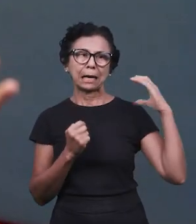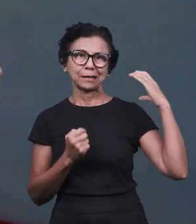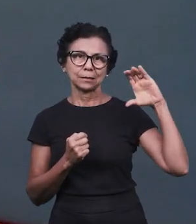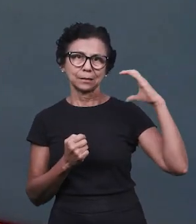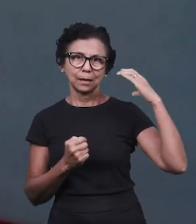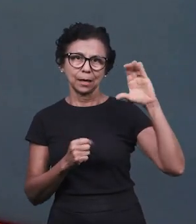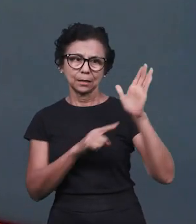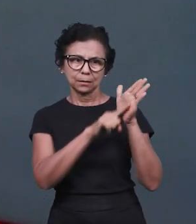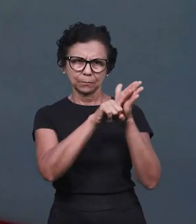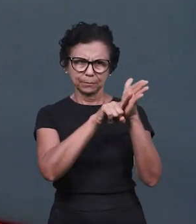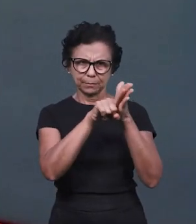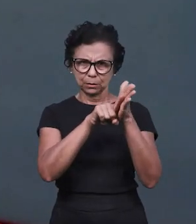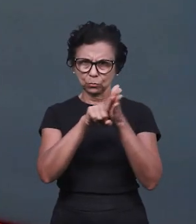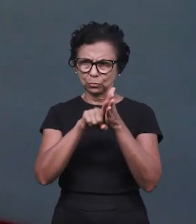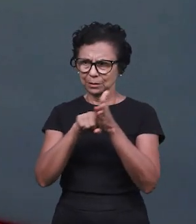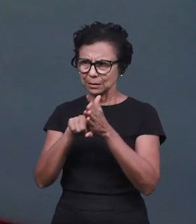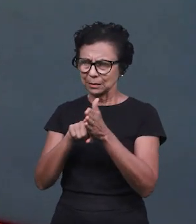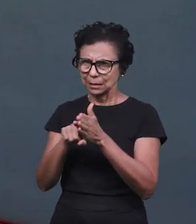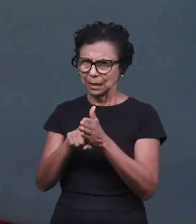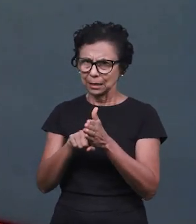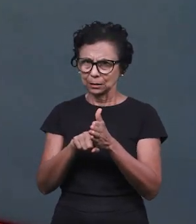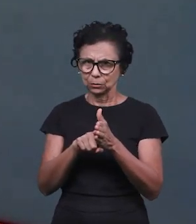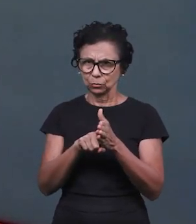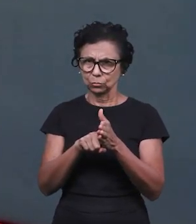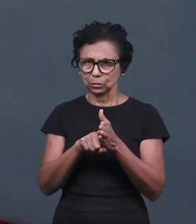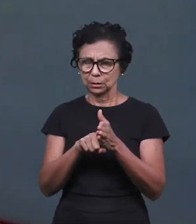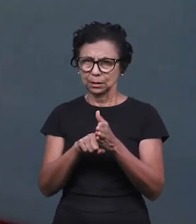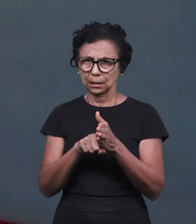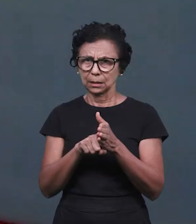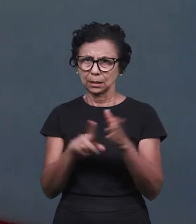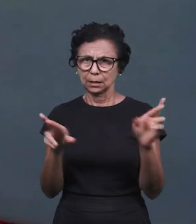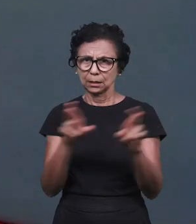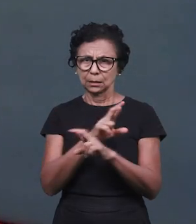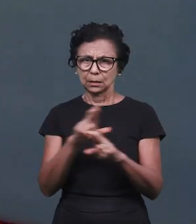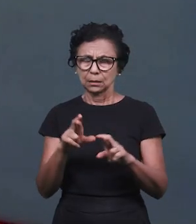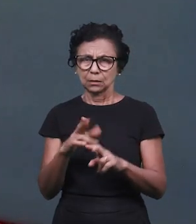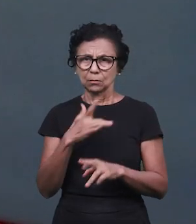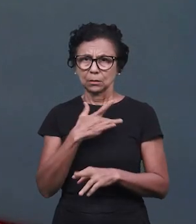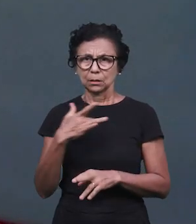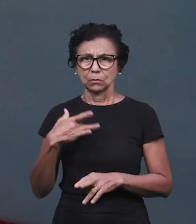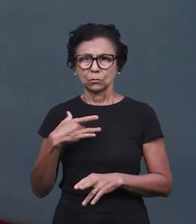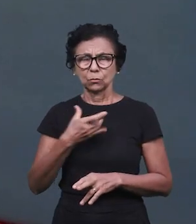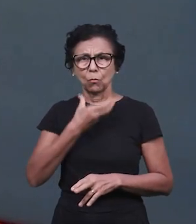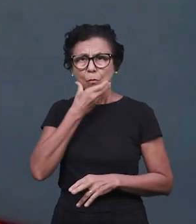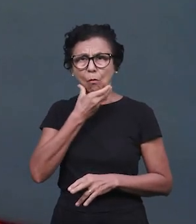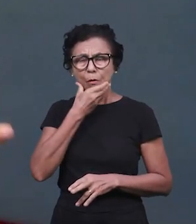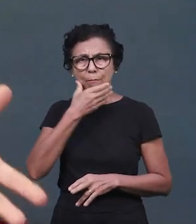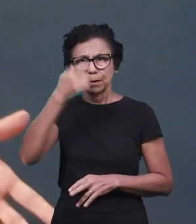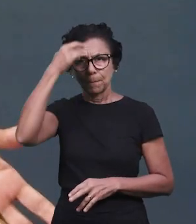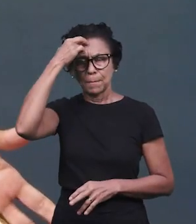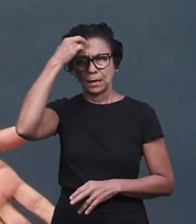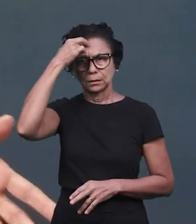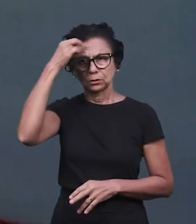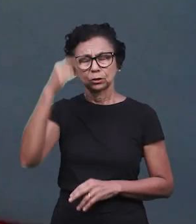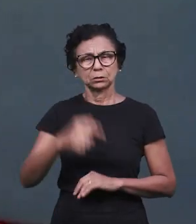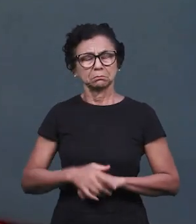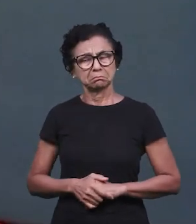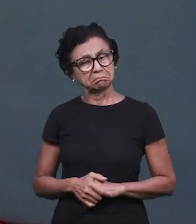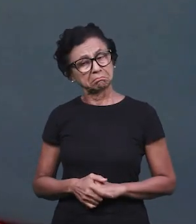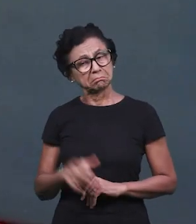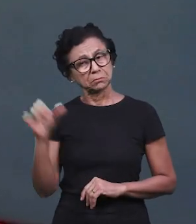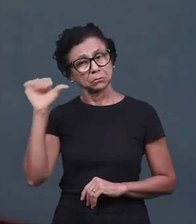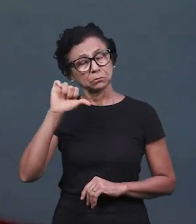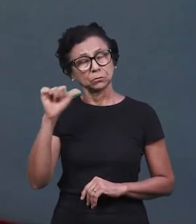altos índices, né, dentro da saúde mental que pertencem mais ao homem. Então é uma coisa que nós não podemos mais